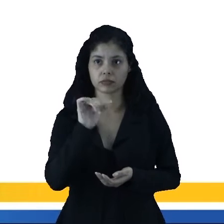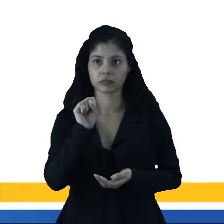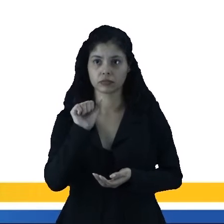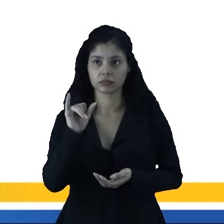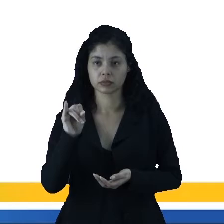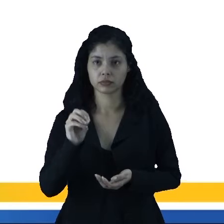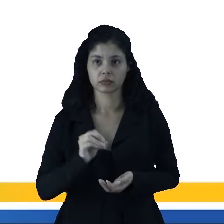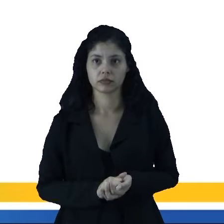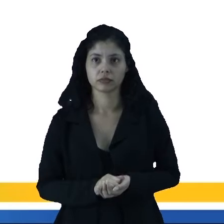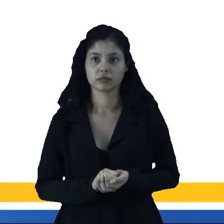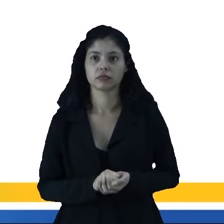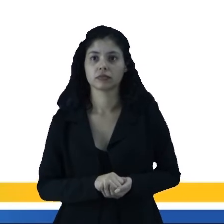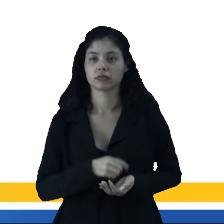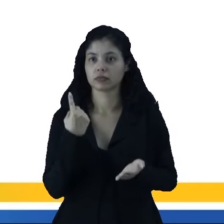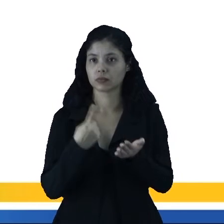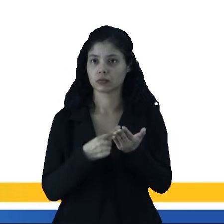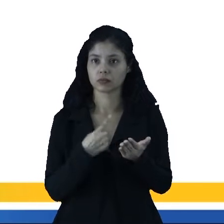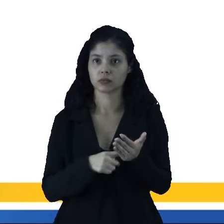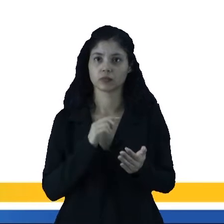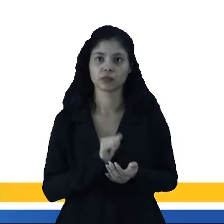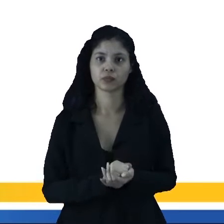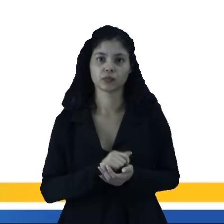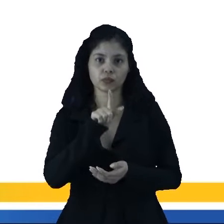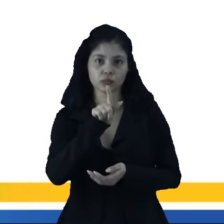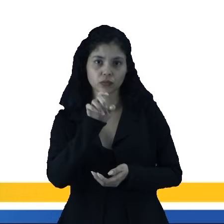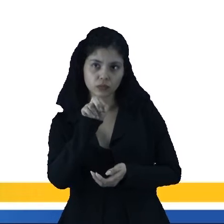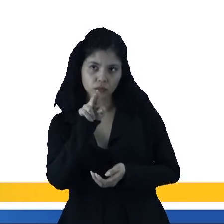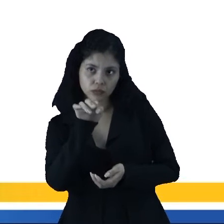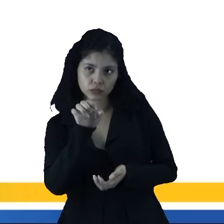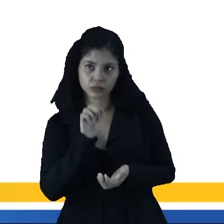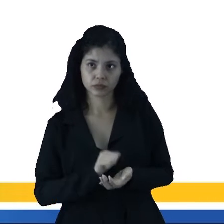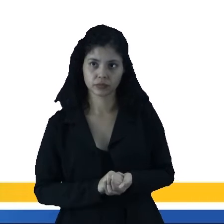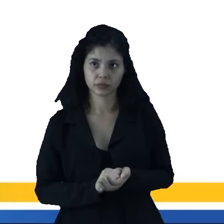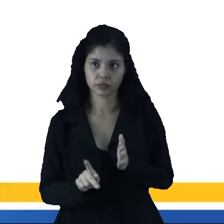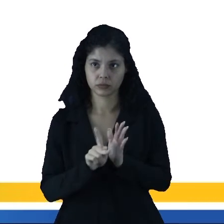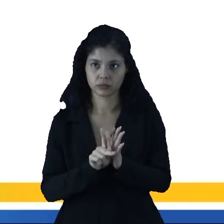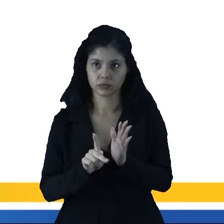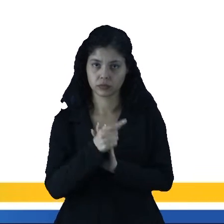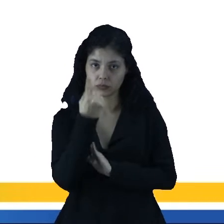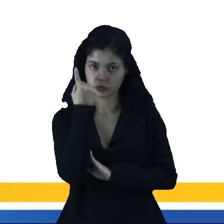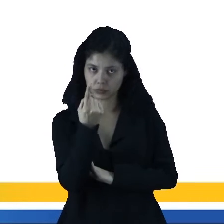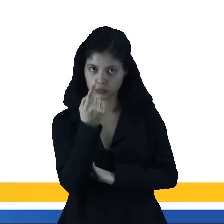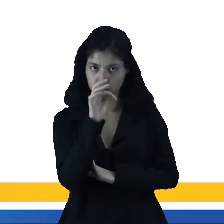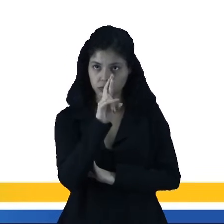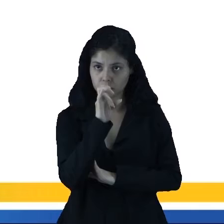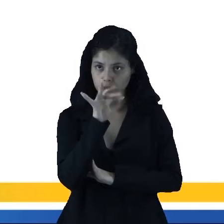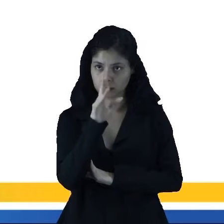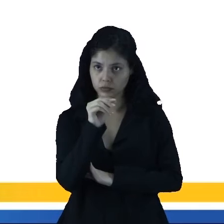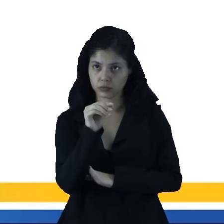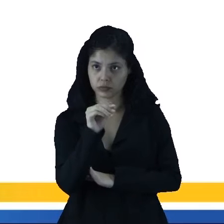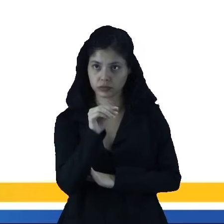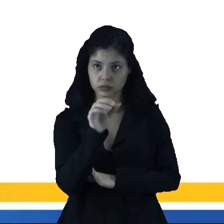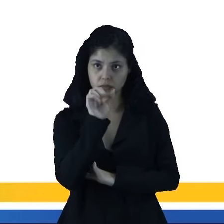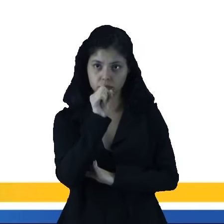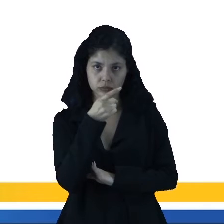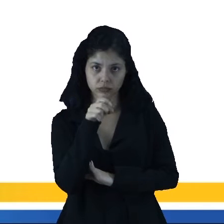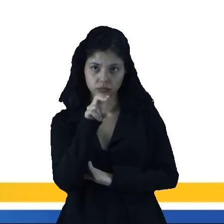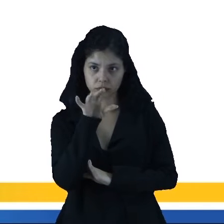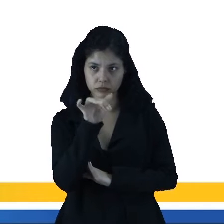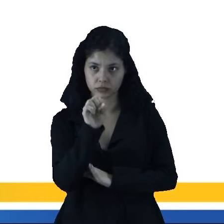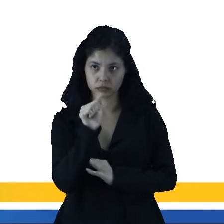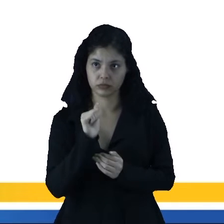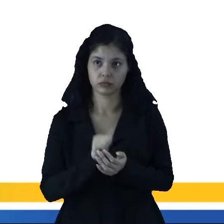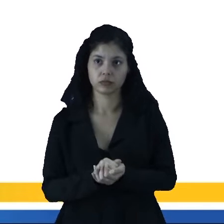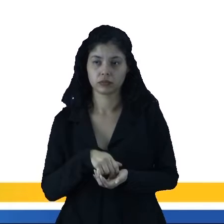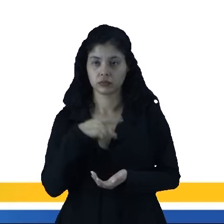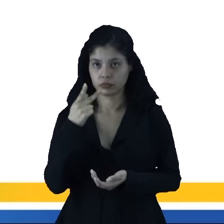característica recessiva condicionado a um gene situado em um dos cromossomos sexuais.